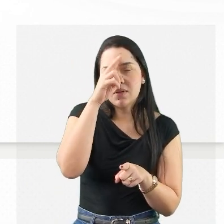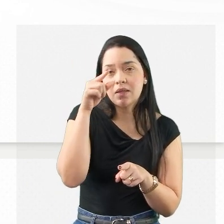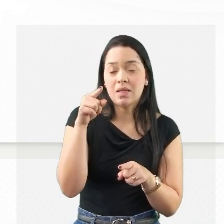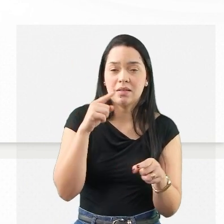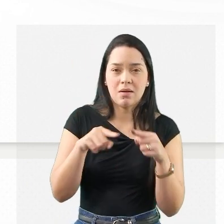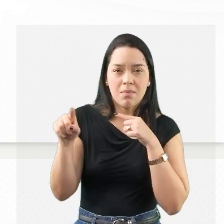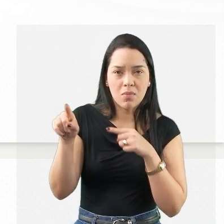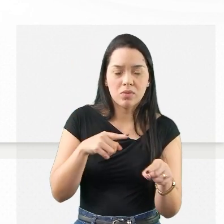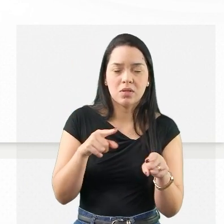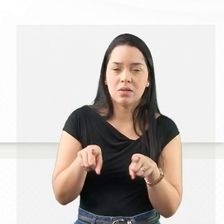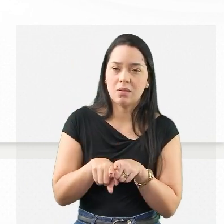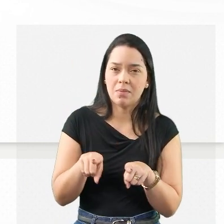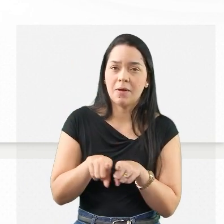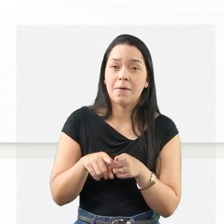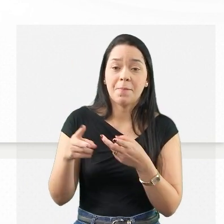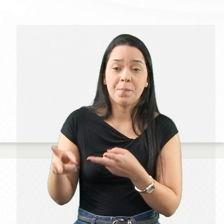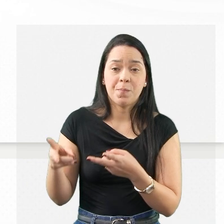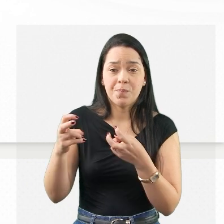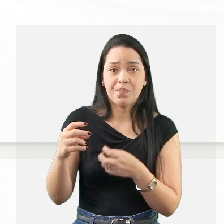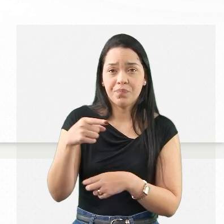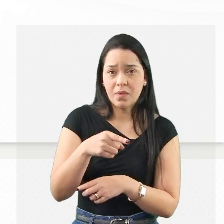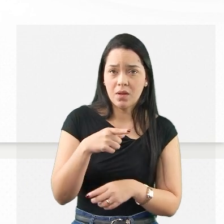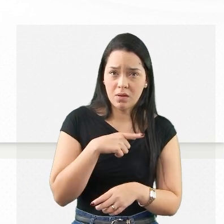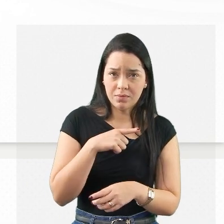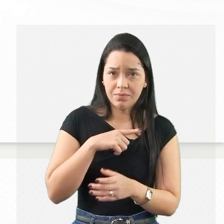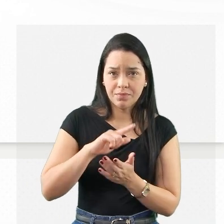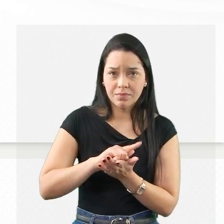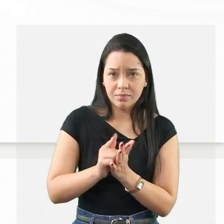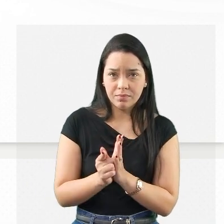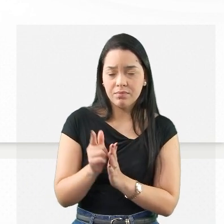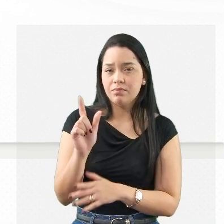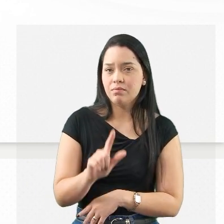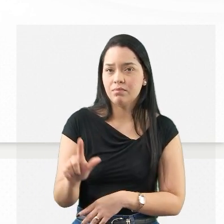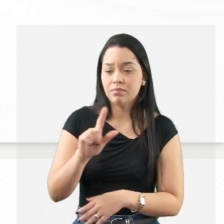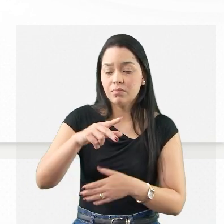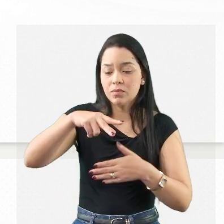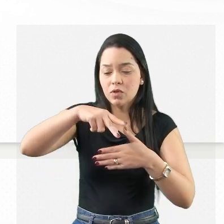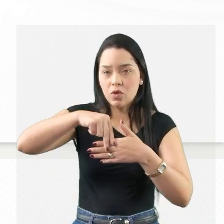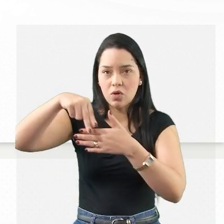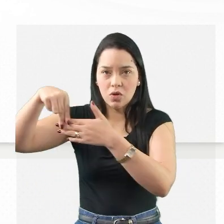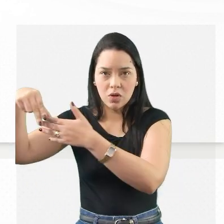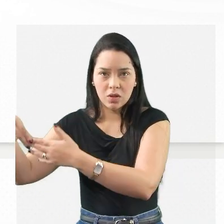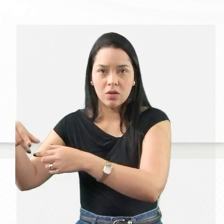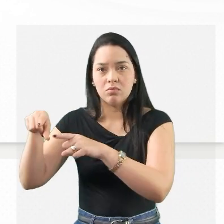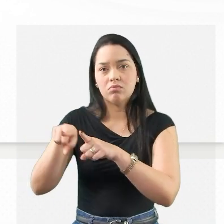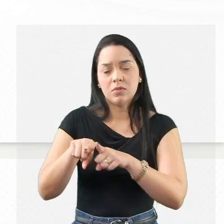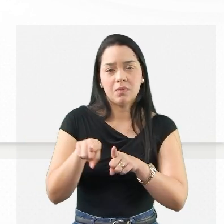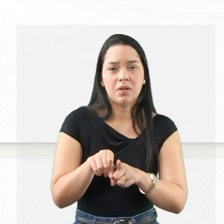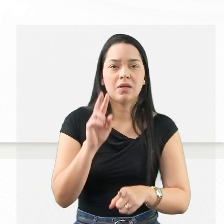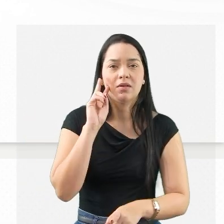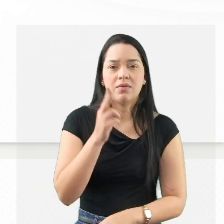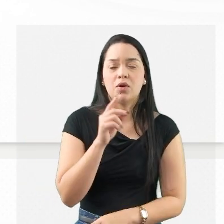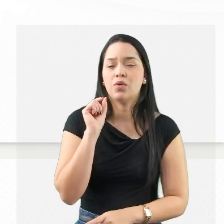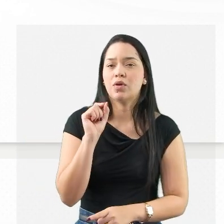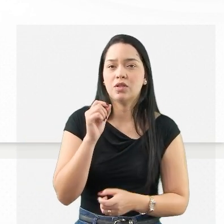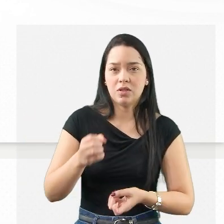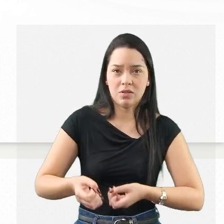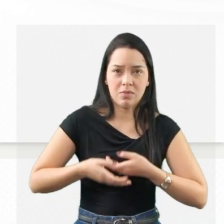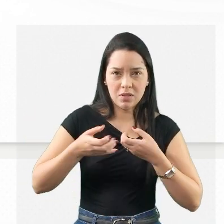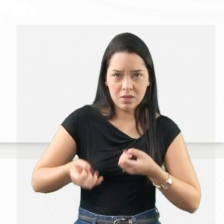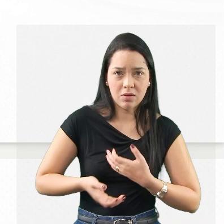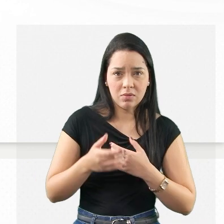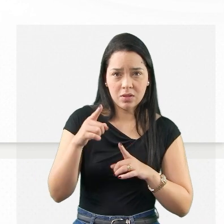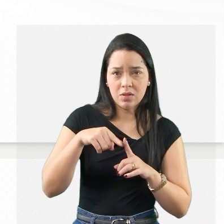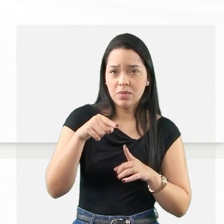música. E isso também a gente verifica nesse gênero literário cordel, né? A gente percebe essa forma de folhetos, que é a forma de expressão desse tipo